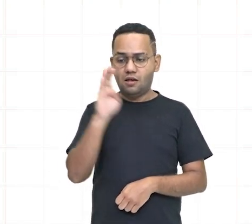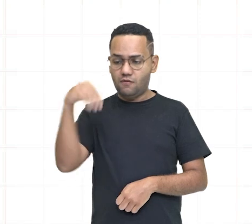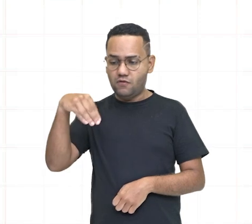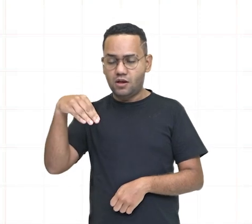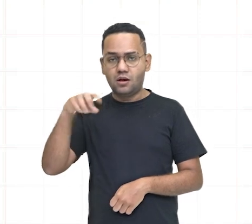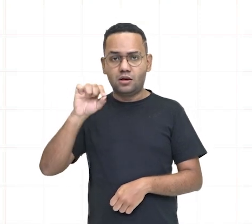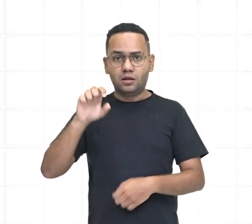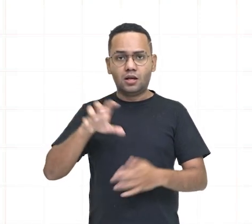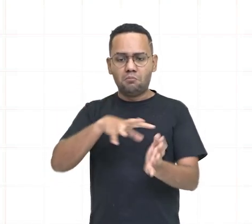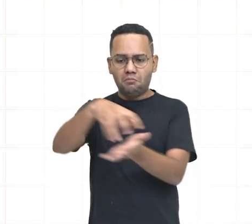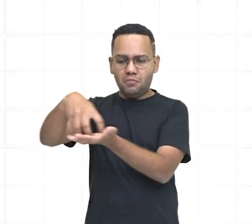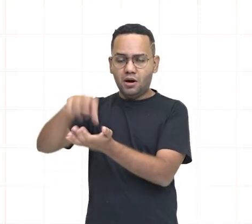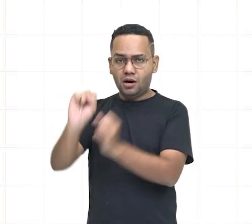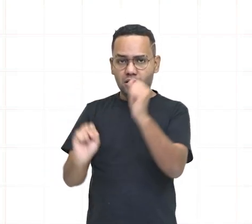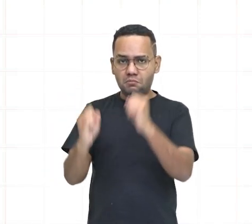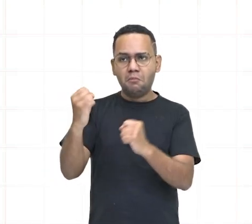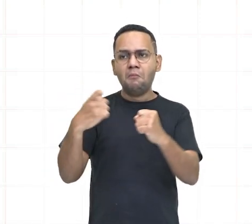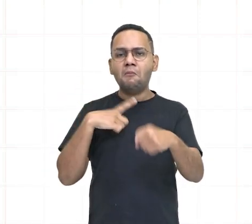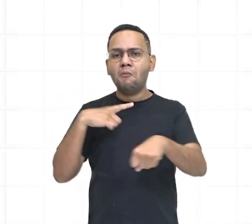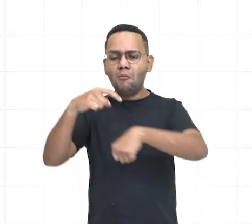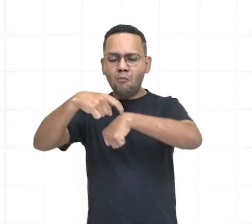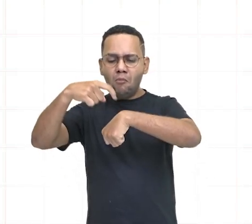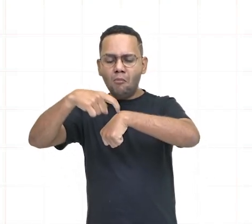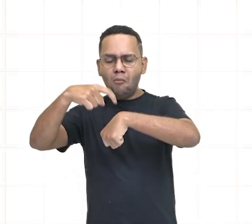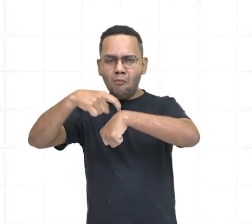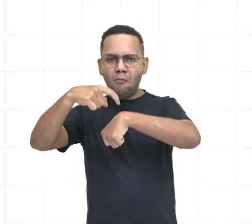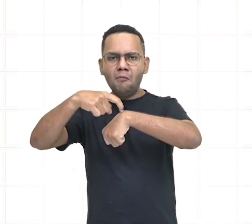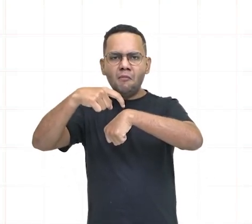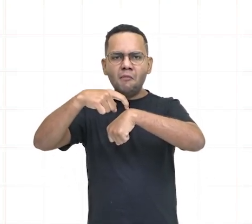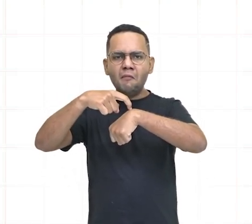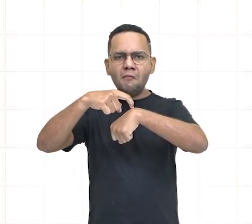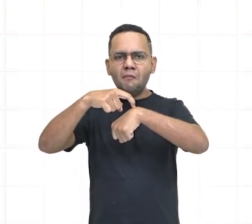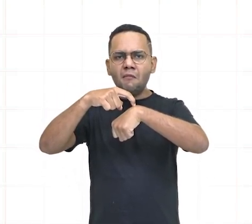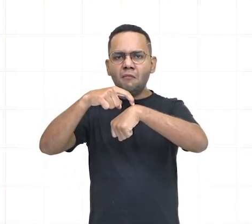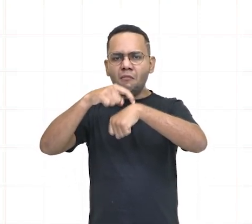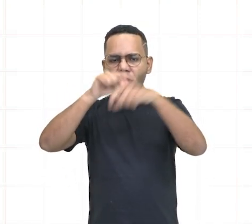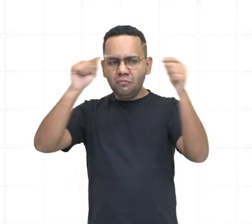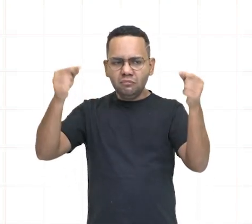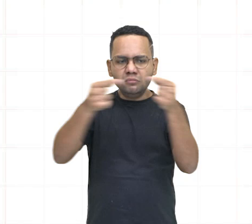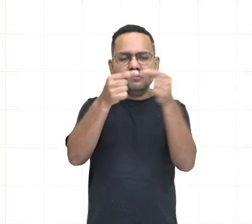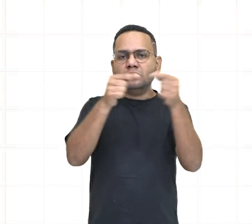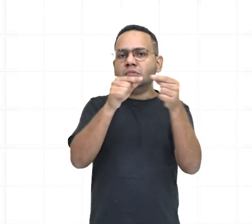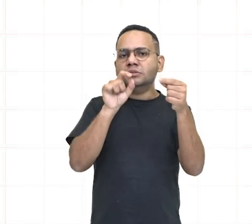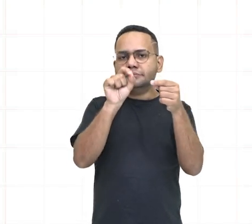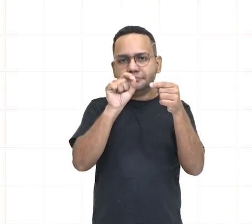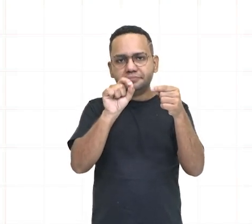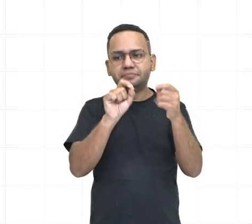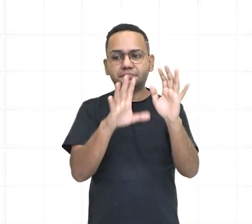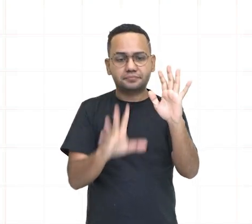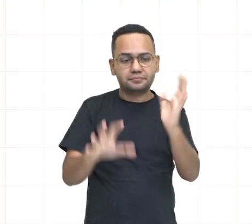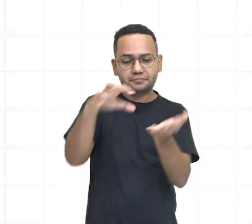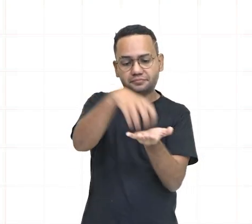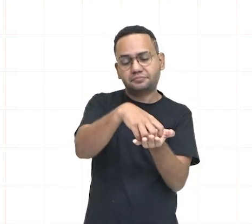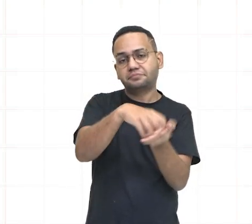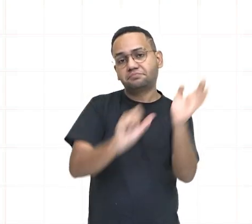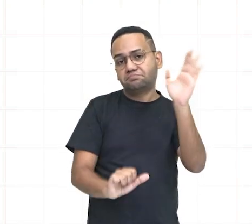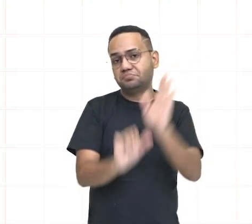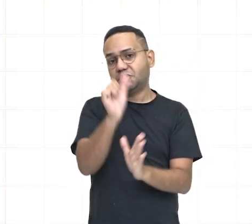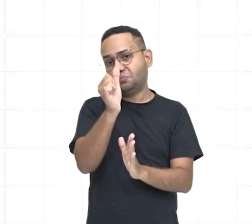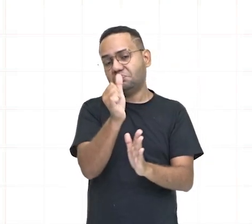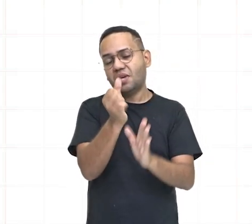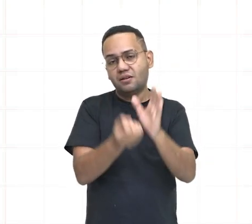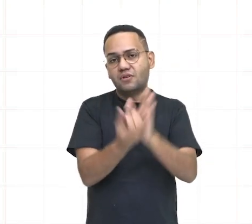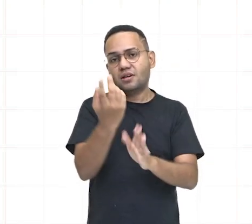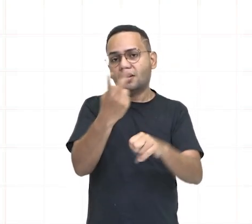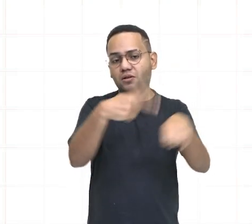num horário, numa faixa horária que tem que corresponder ao horário lá da sua matriz, lá em outro fuso